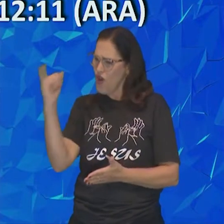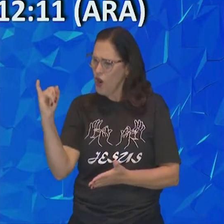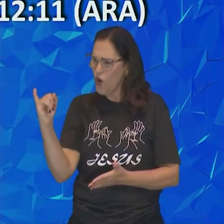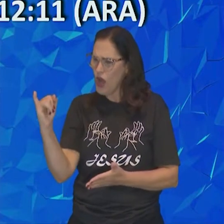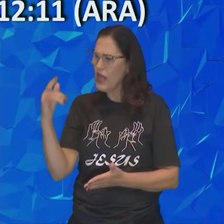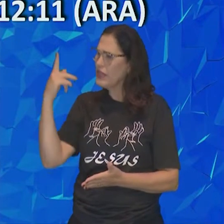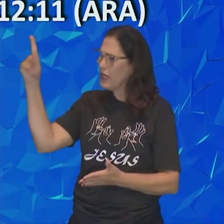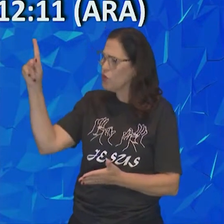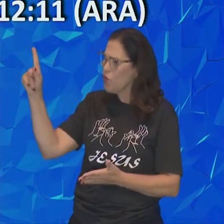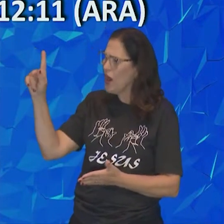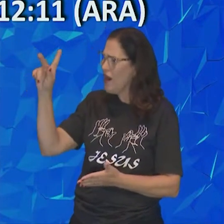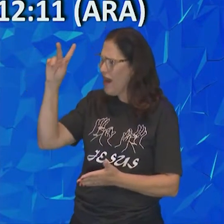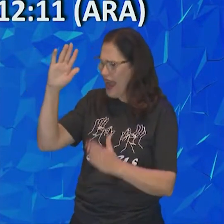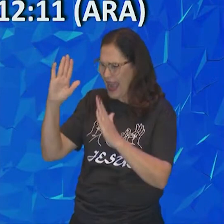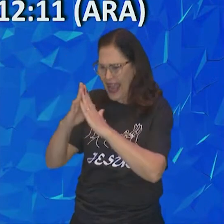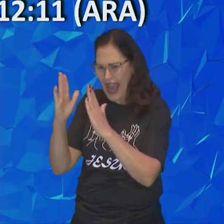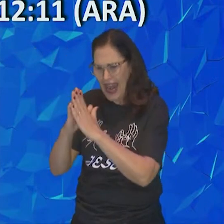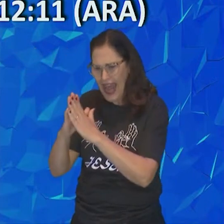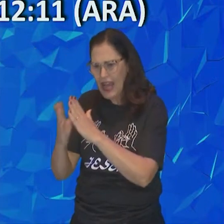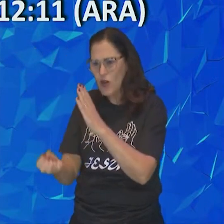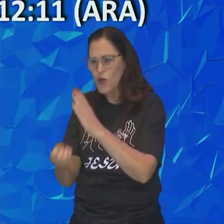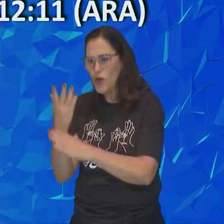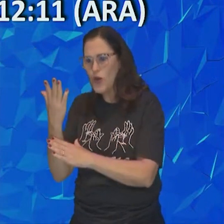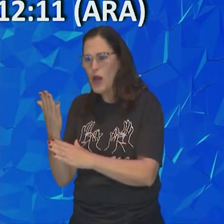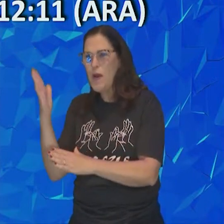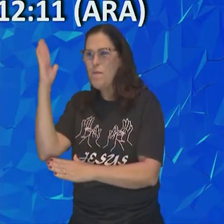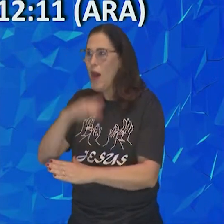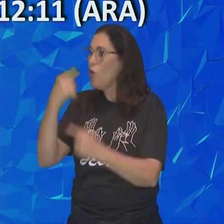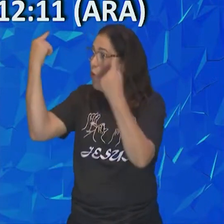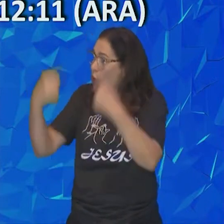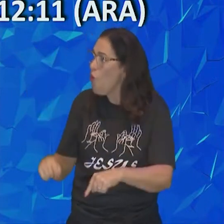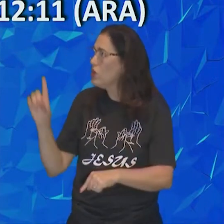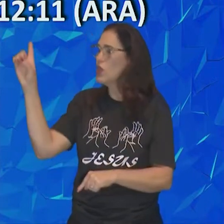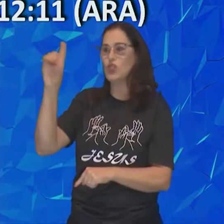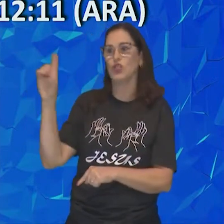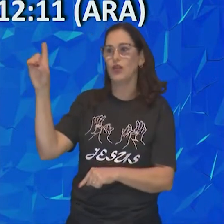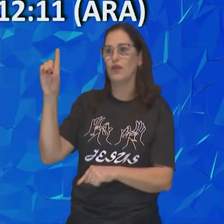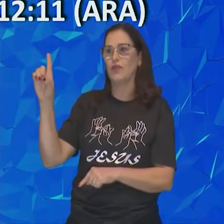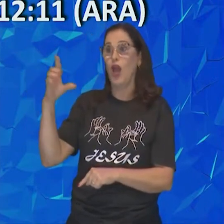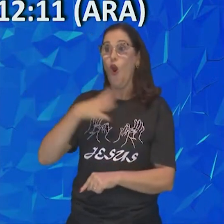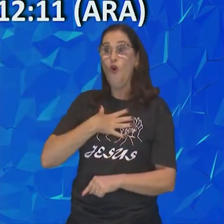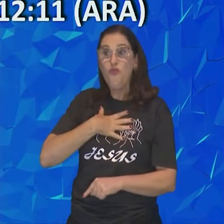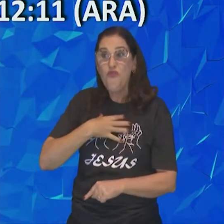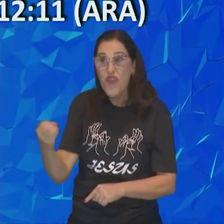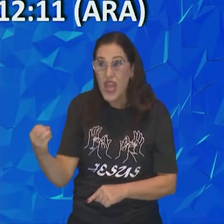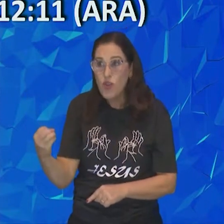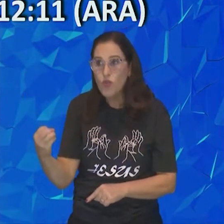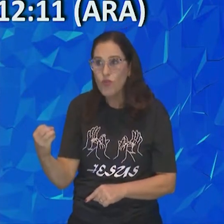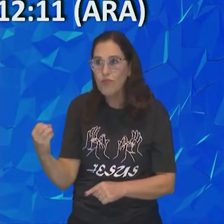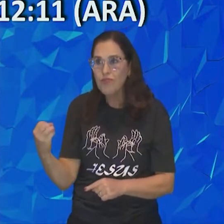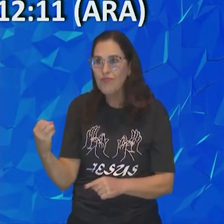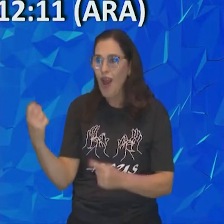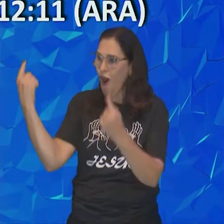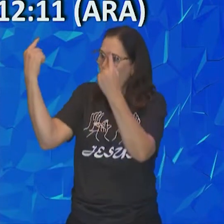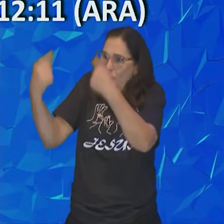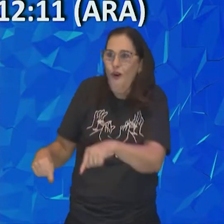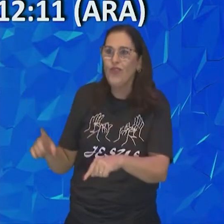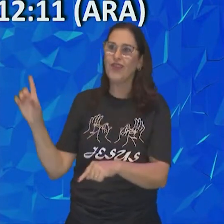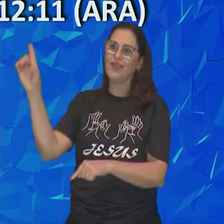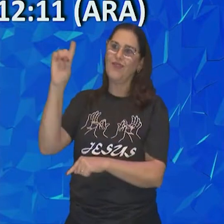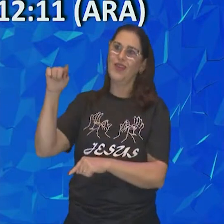que da tua própria casa suscitarei o mal sobre ti. O próprio filho Absalão se levantou contra